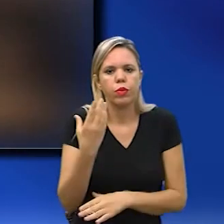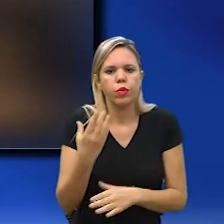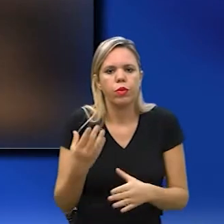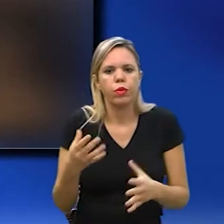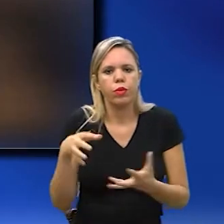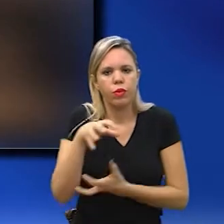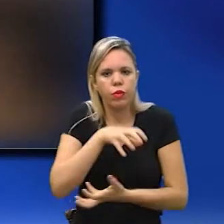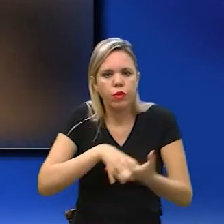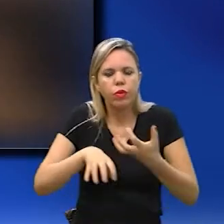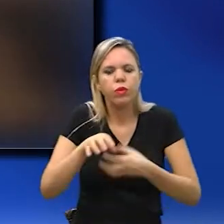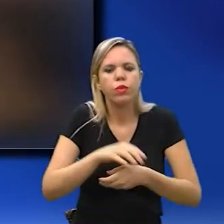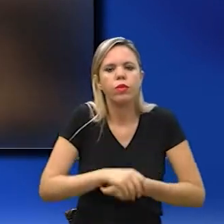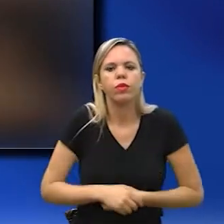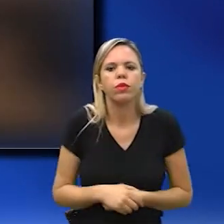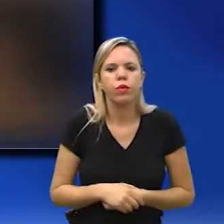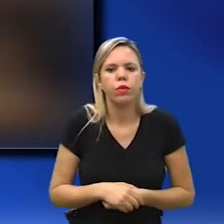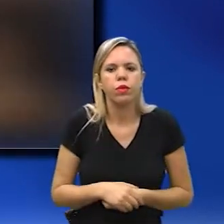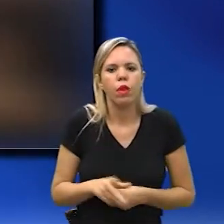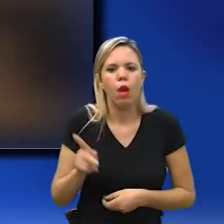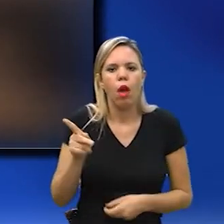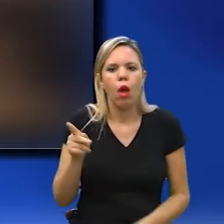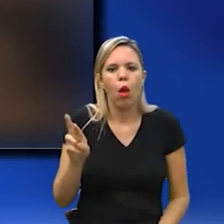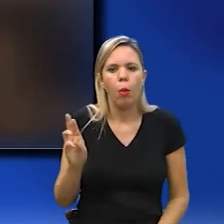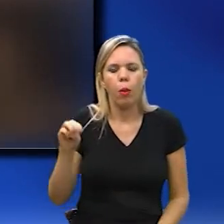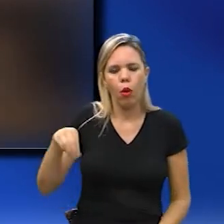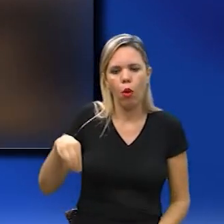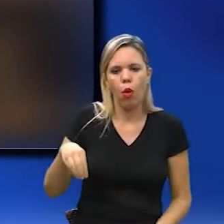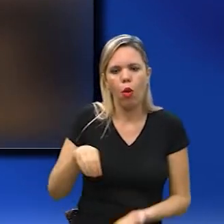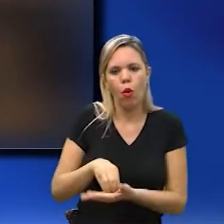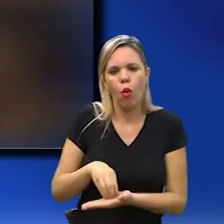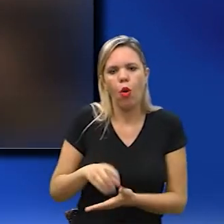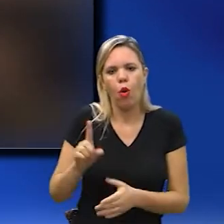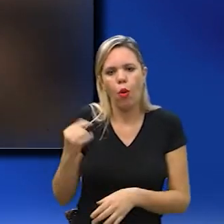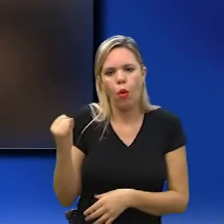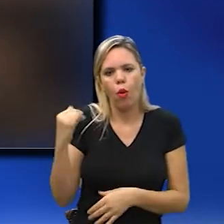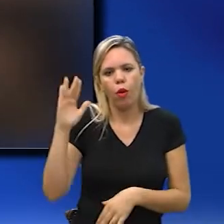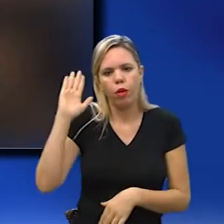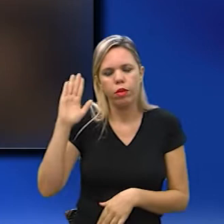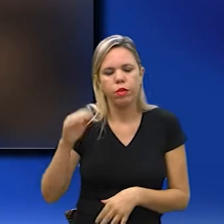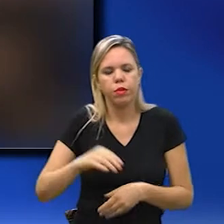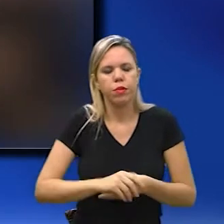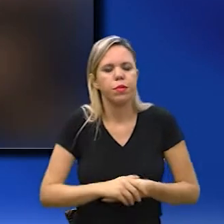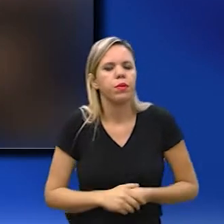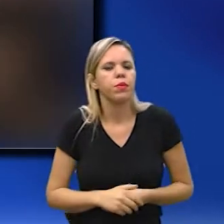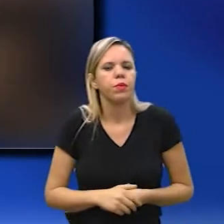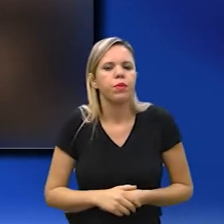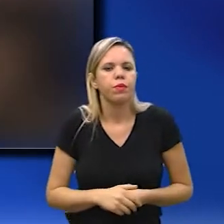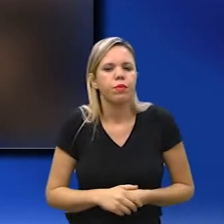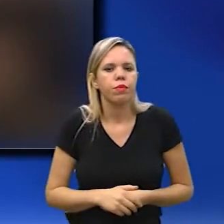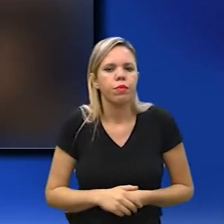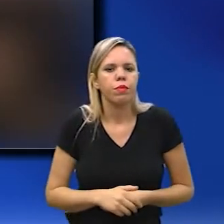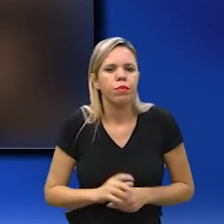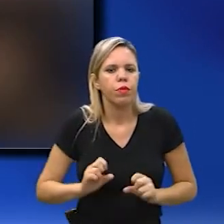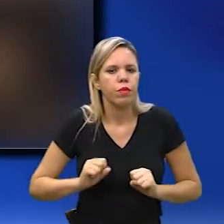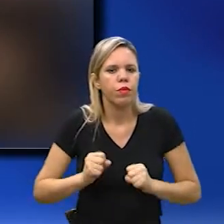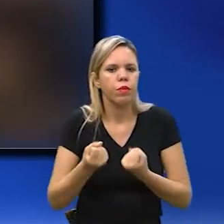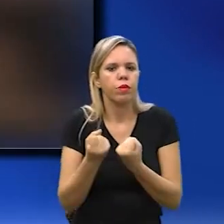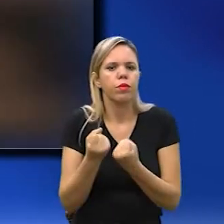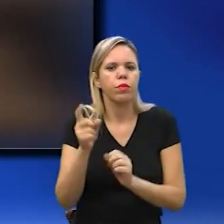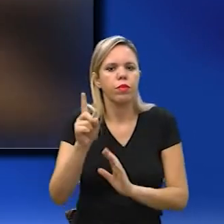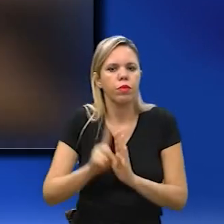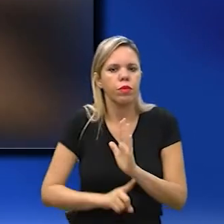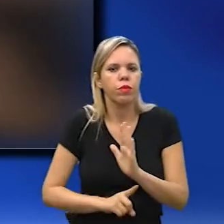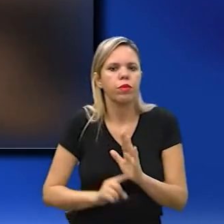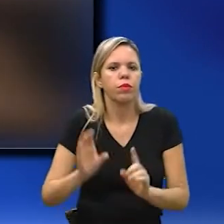criam mais conflitos, e o PROCON passa a ser um instrumento ainda mais importante, né, na